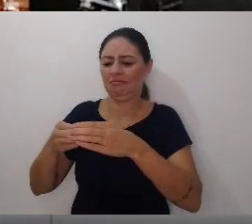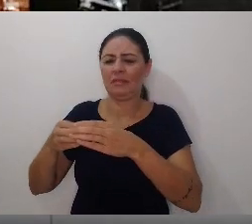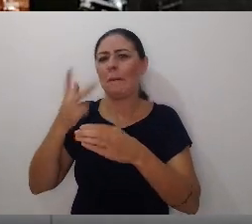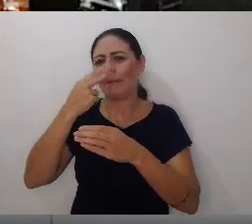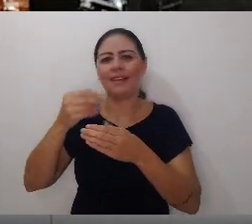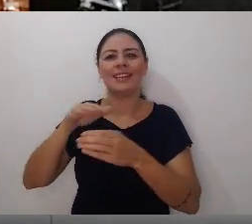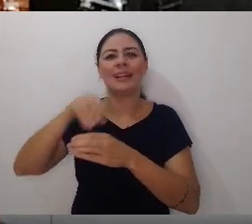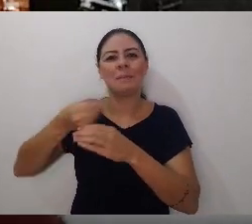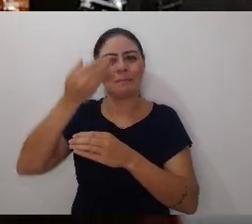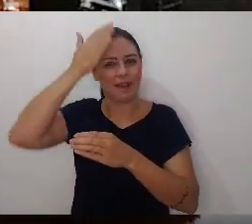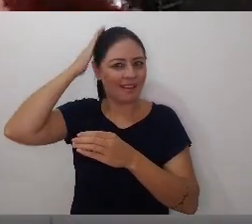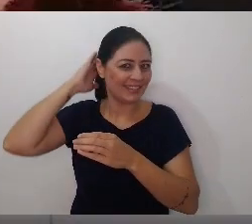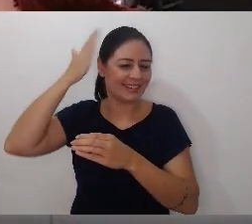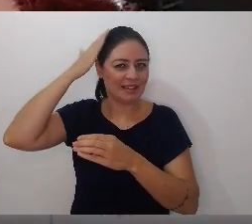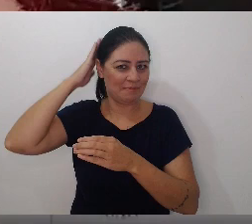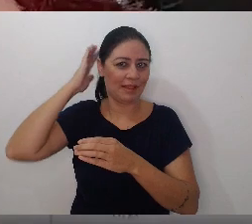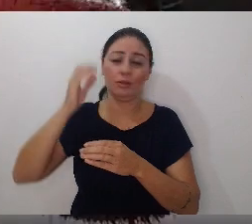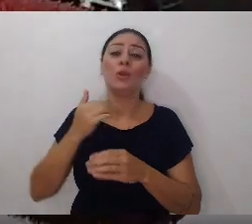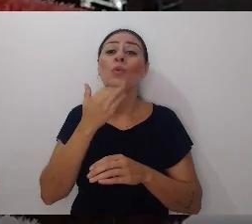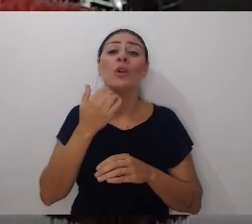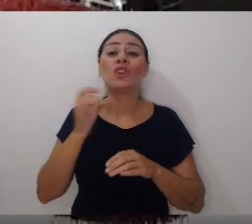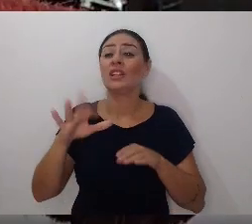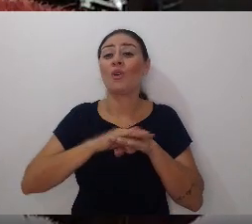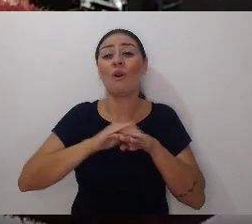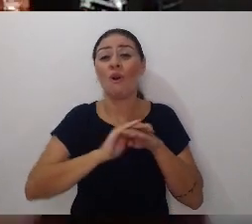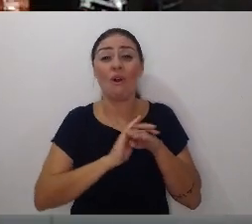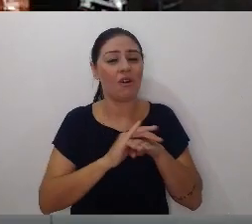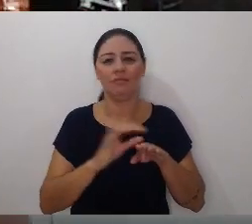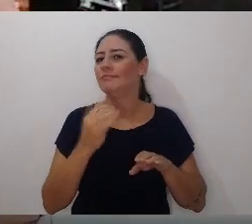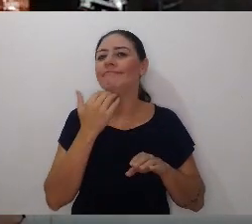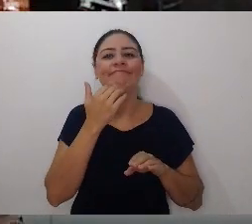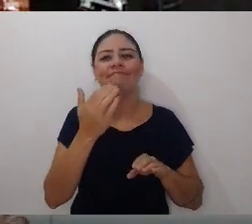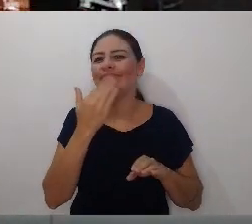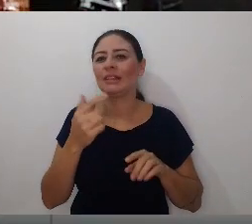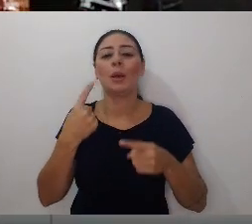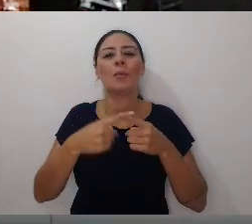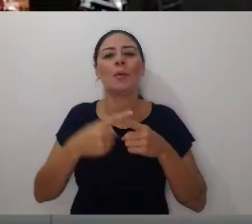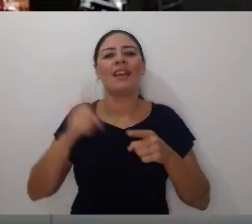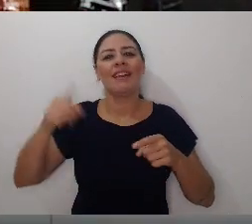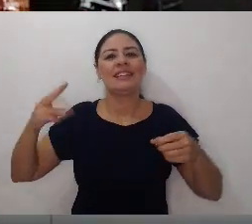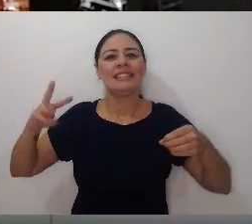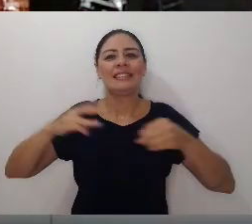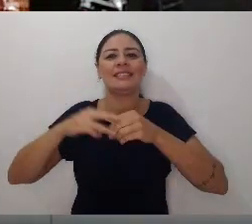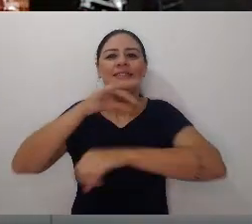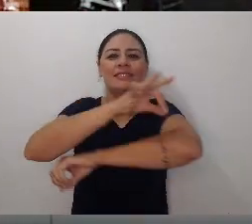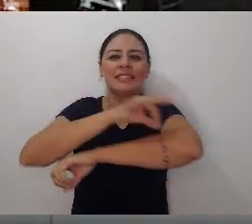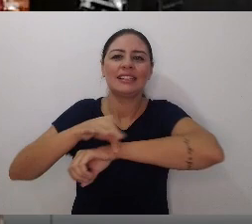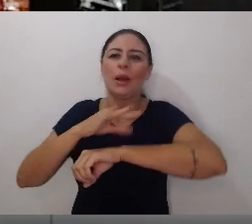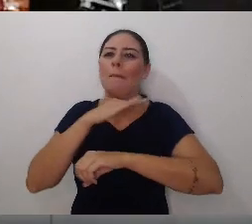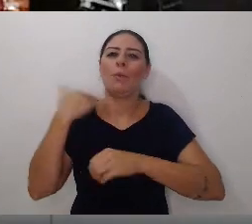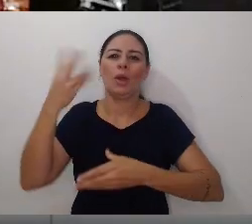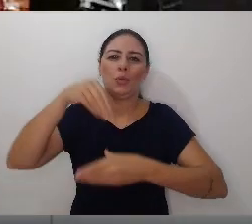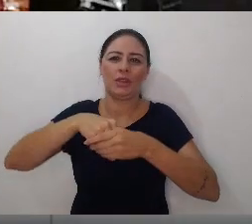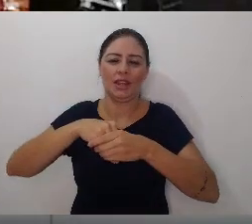esfoliante, é barato, é uns potes redondos, como se fosse máscara para cabelo. Não adianta só lavar o pé, tá? Porque o